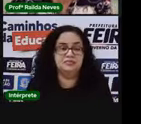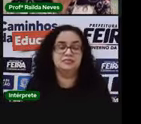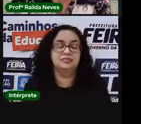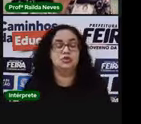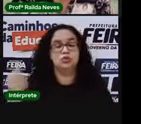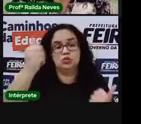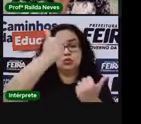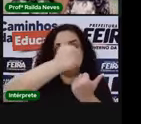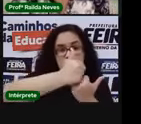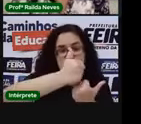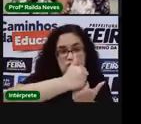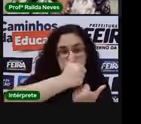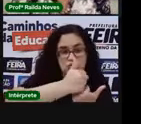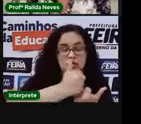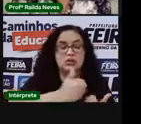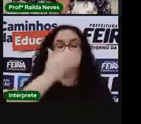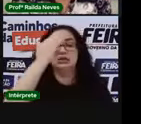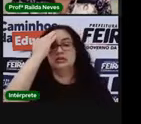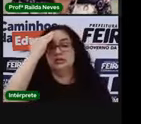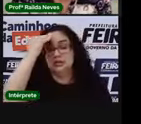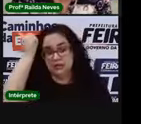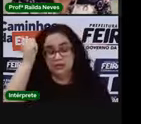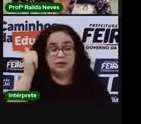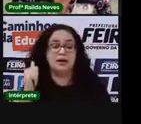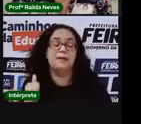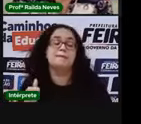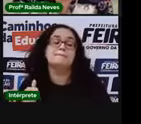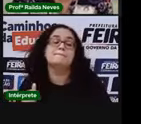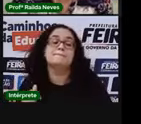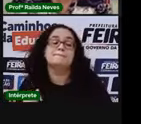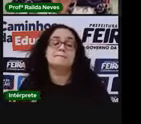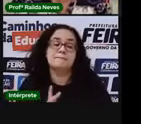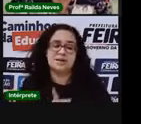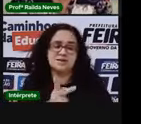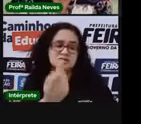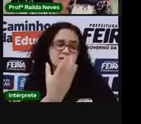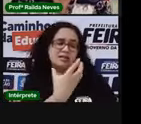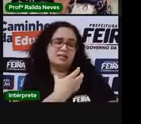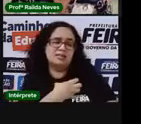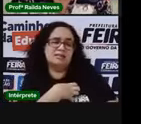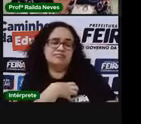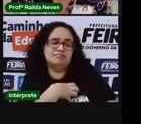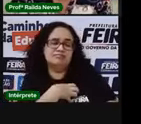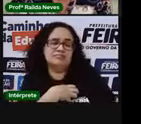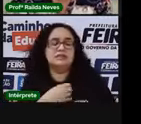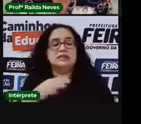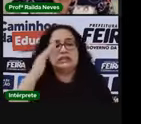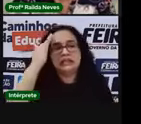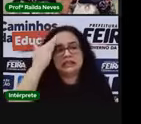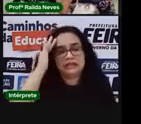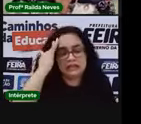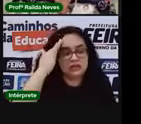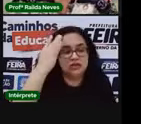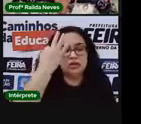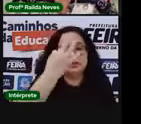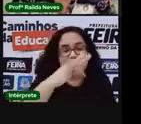no lugar do outro, sabe? É preciso ter sensibilidade, entender que a dor do outro pode ser a minha